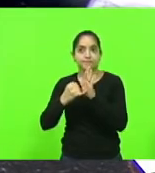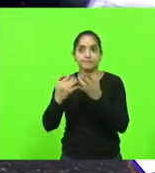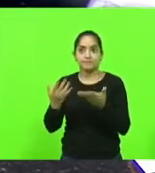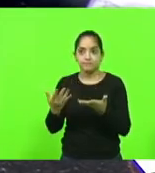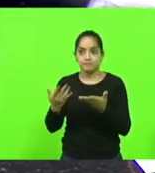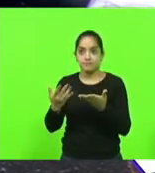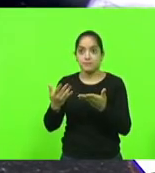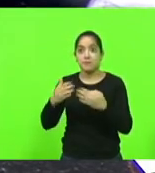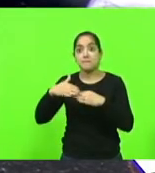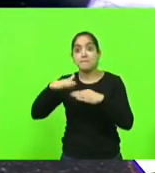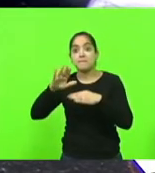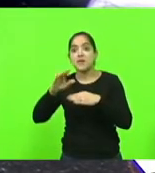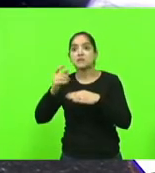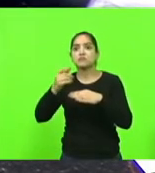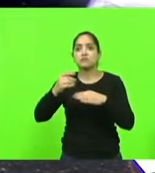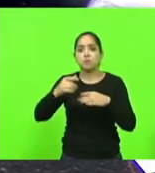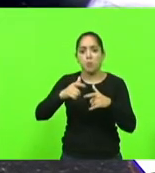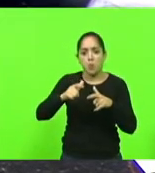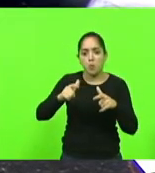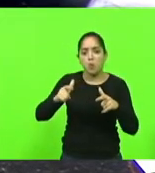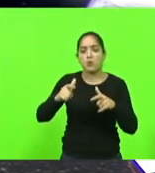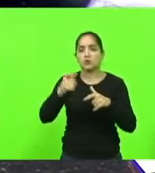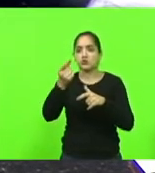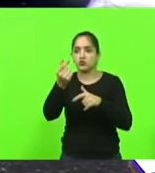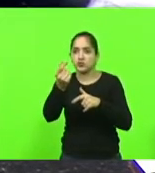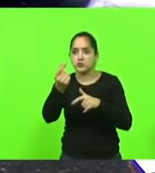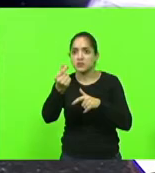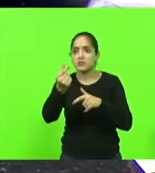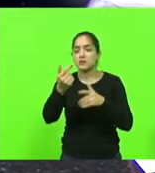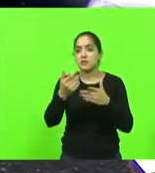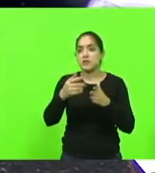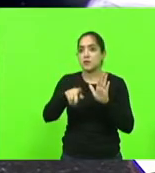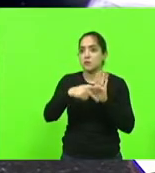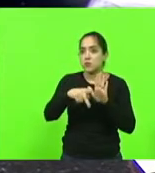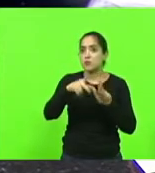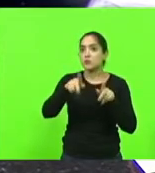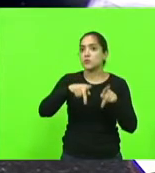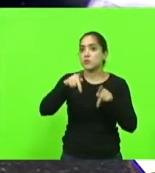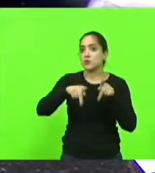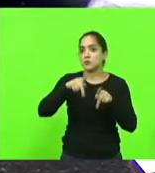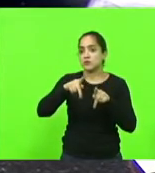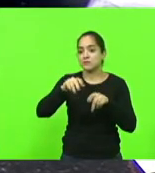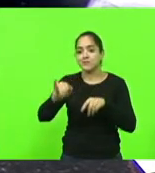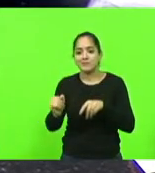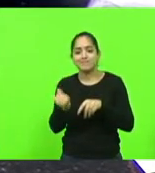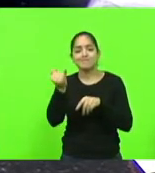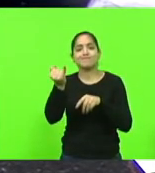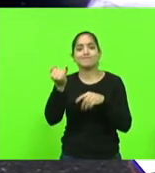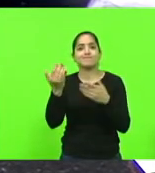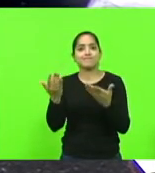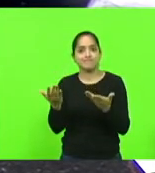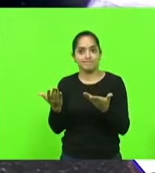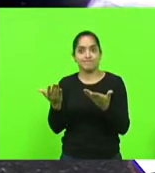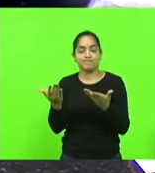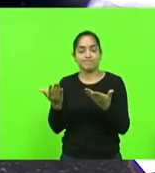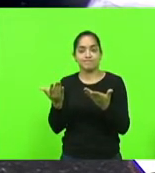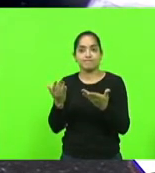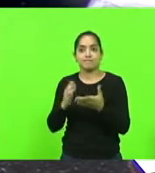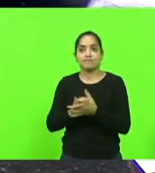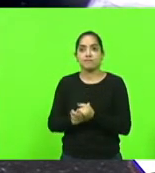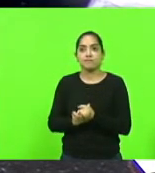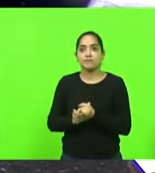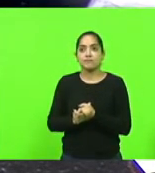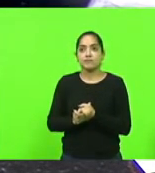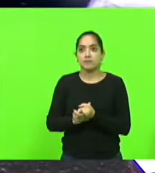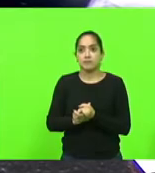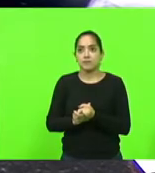mais dinheiro fique para a população, ao invés de se aproveitar deste momento e